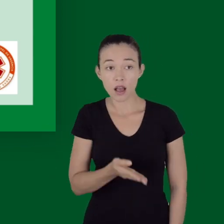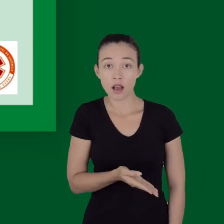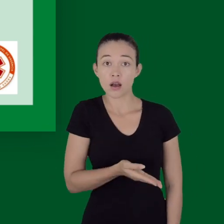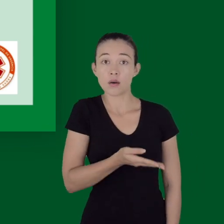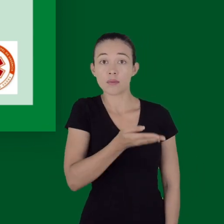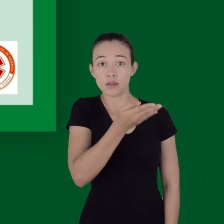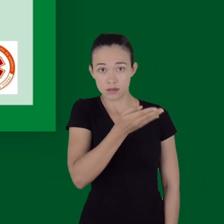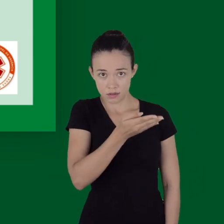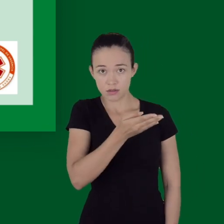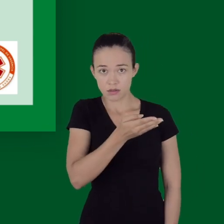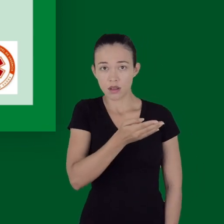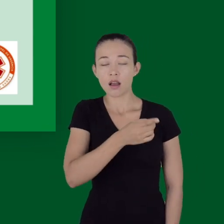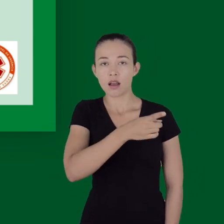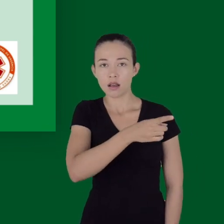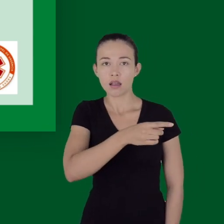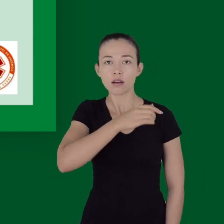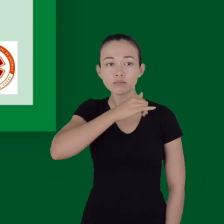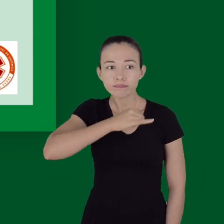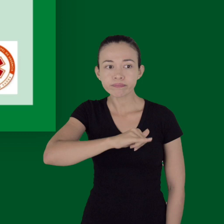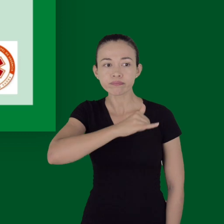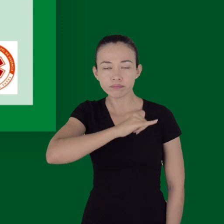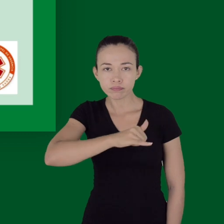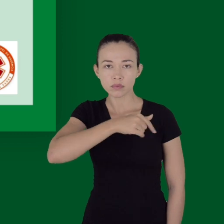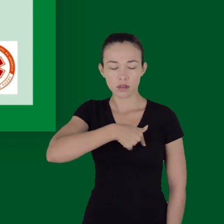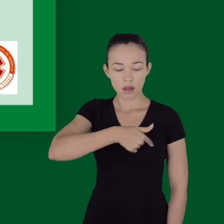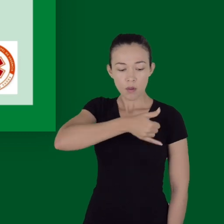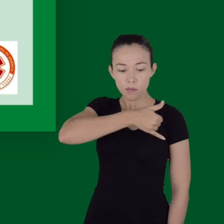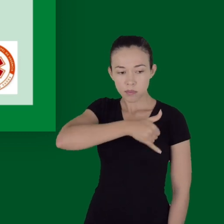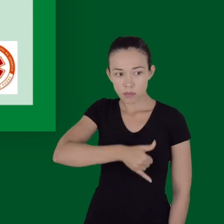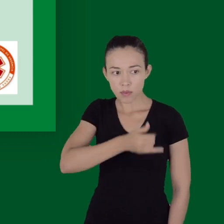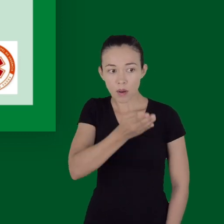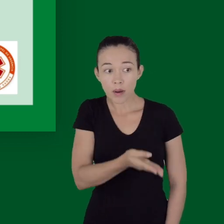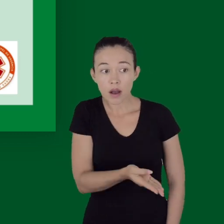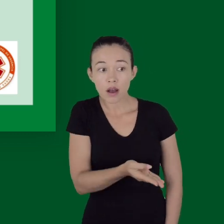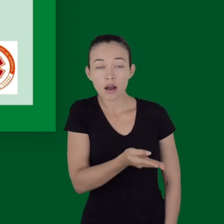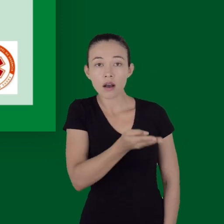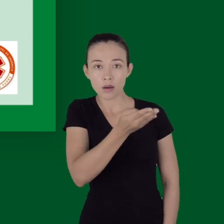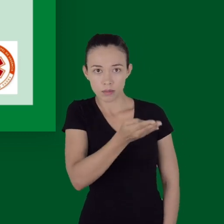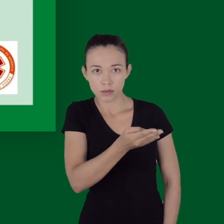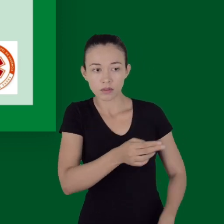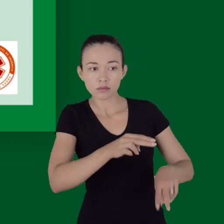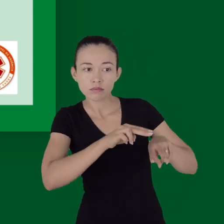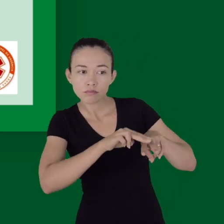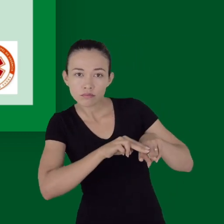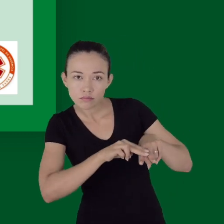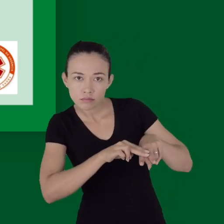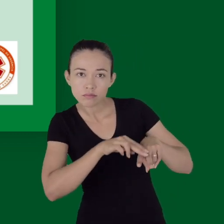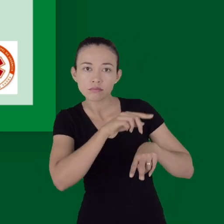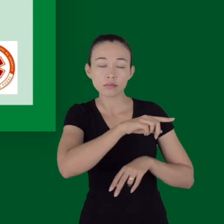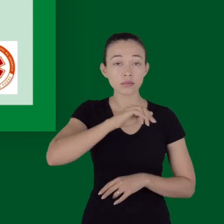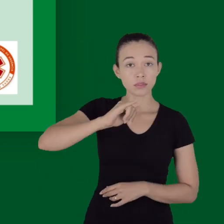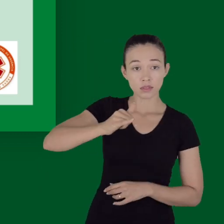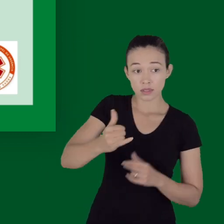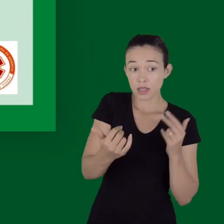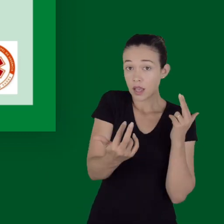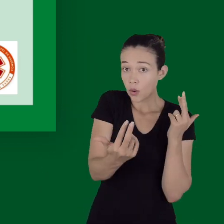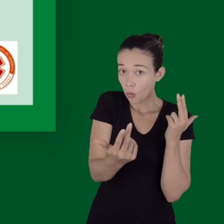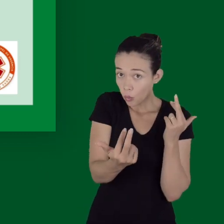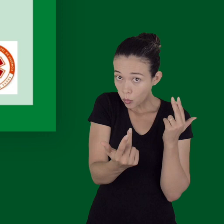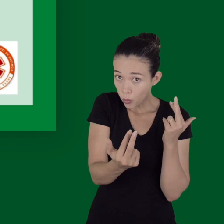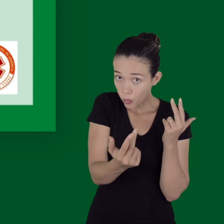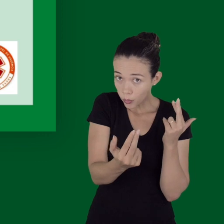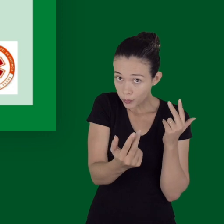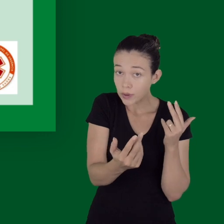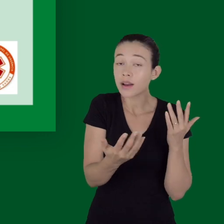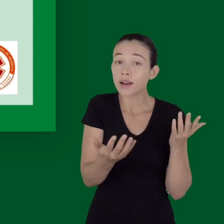se aumente a amperagem do aparelho para que eu tenha um estímulo maior, um estímulo adequado e que eu tenha a mesma captura do ponto de vista mecânico.